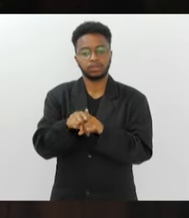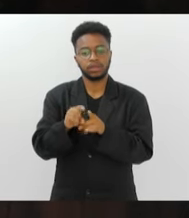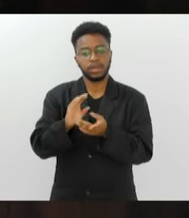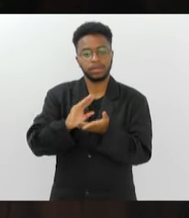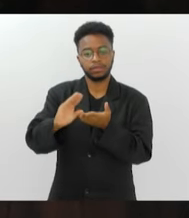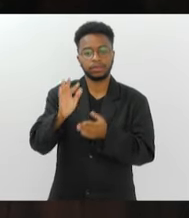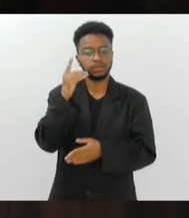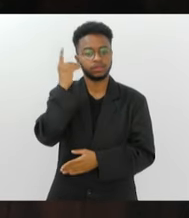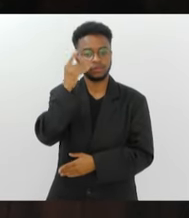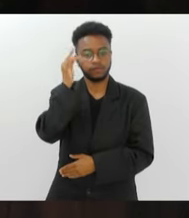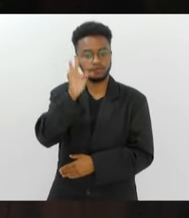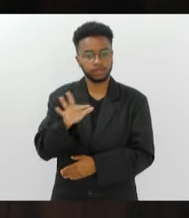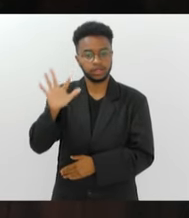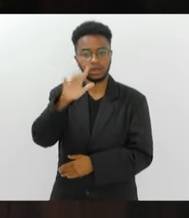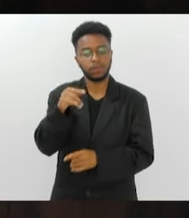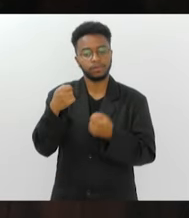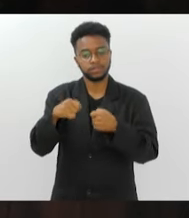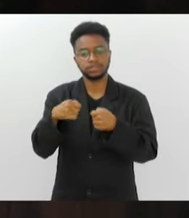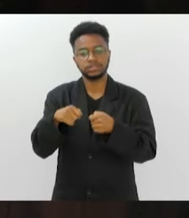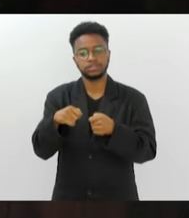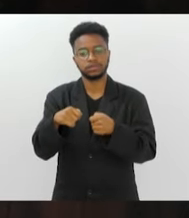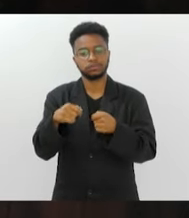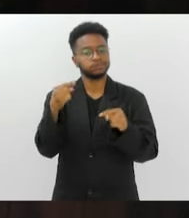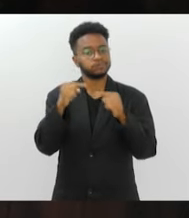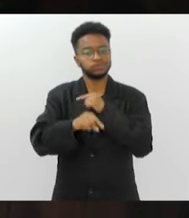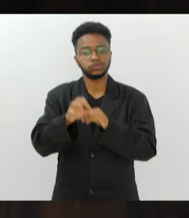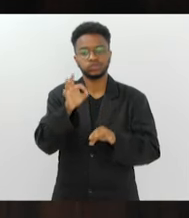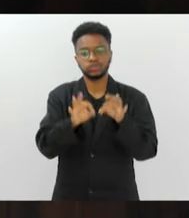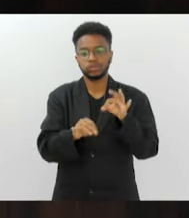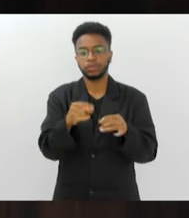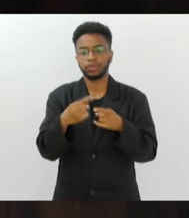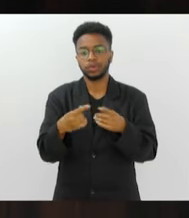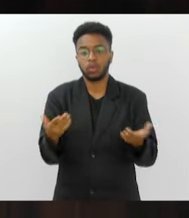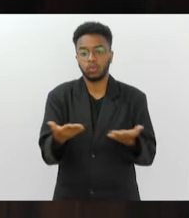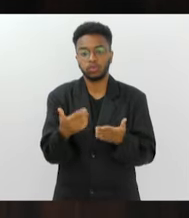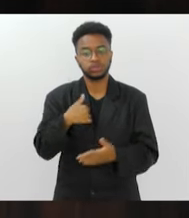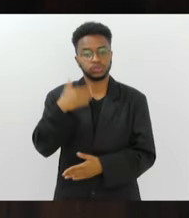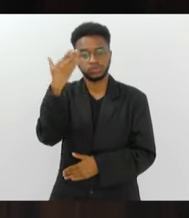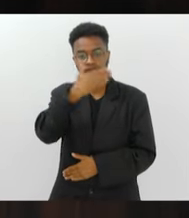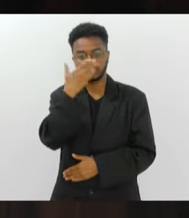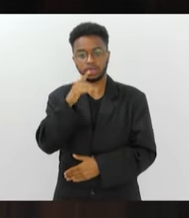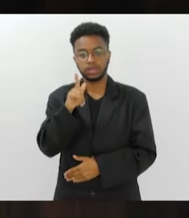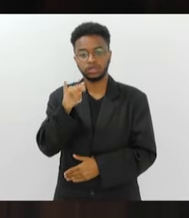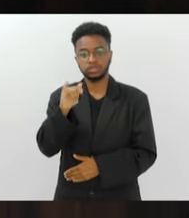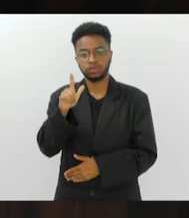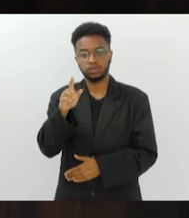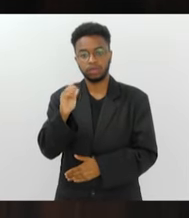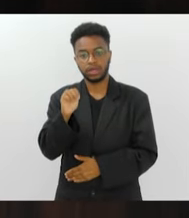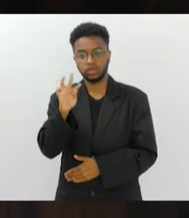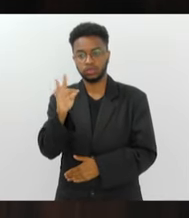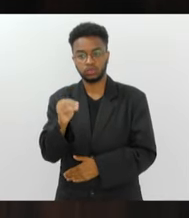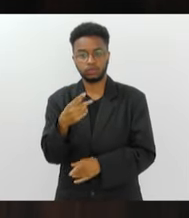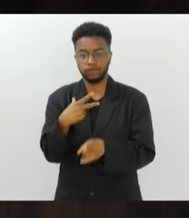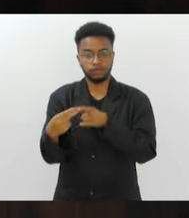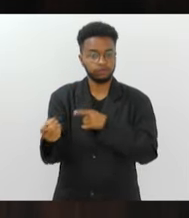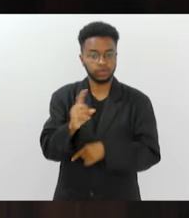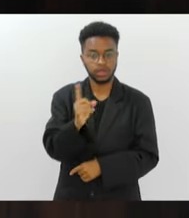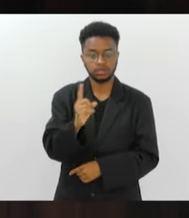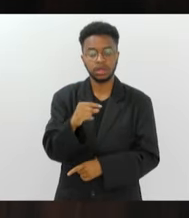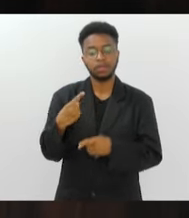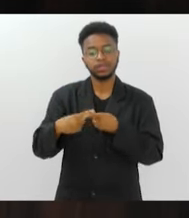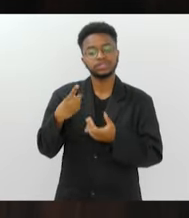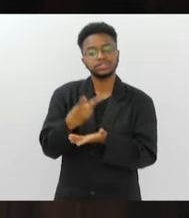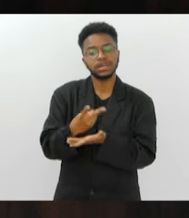Deputados Federais, tem que ser uma injustiça. Hoje eu não vejo o Gilberto Palmares ganhar mais eleição. É um cara que sempre